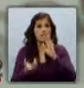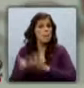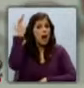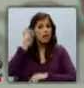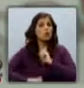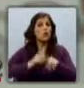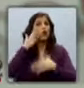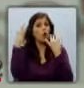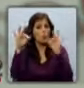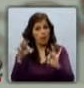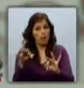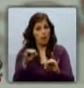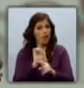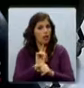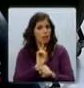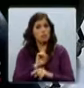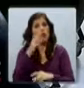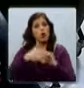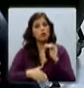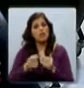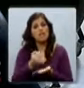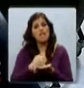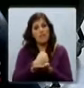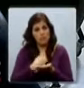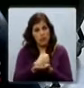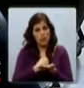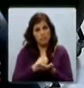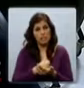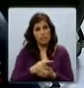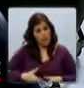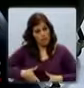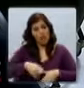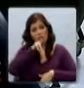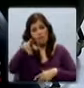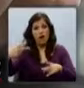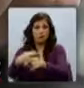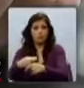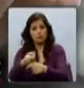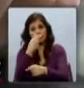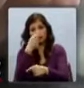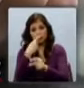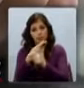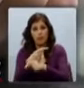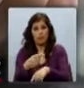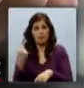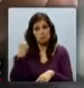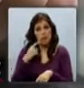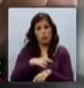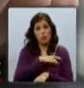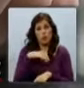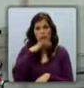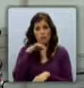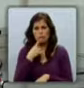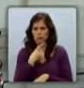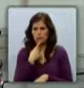indicada o mesmo acontece nas farmácias onde as grávidas haviam as receitas dos médicos de família e percebeu a dagem